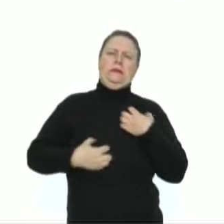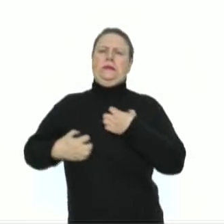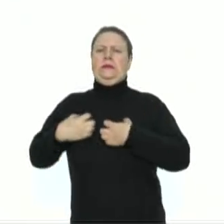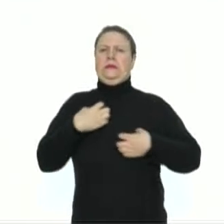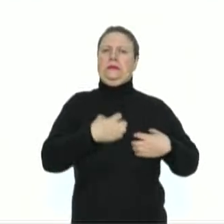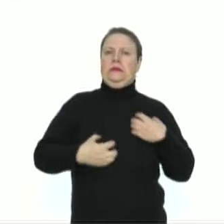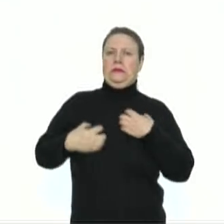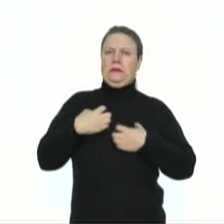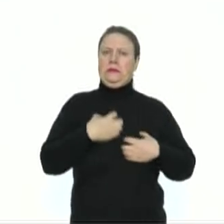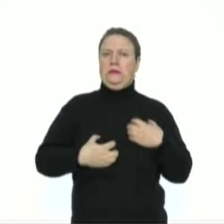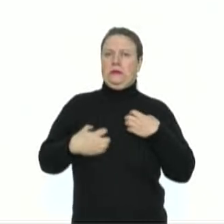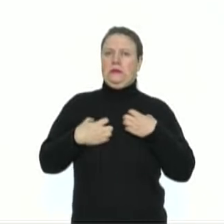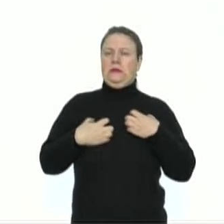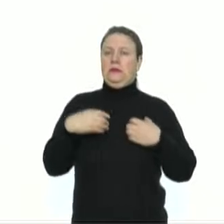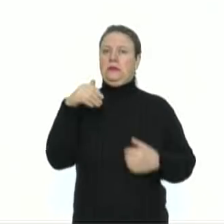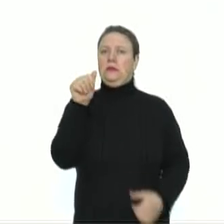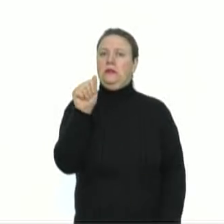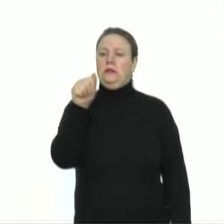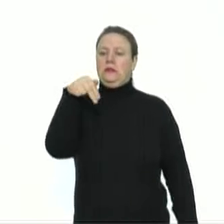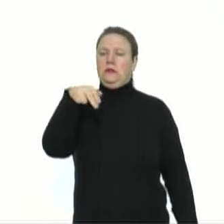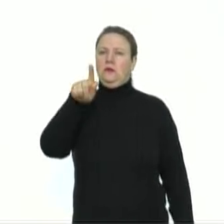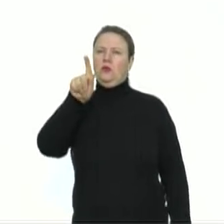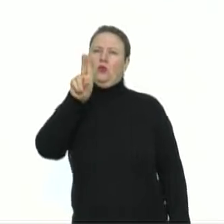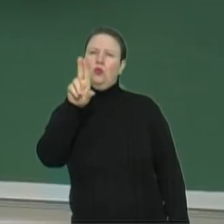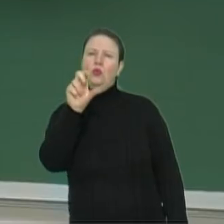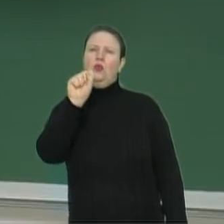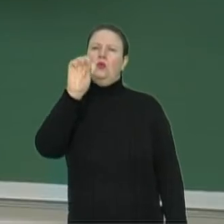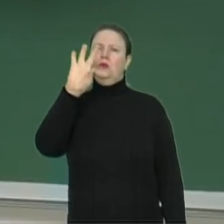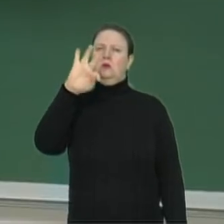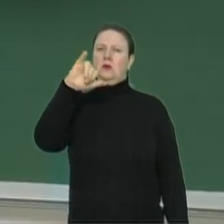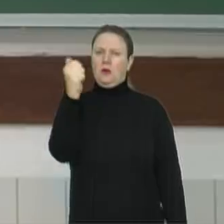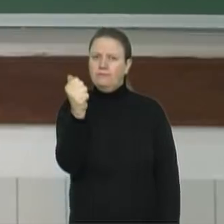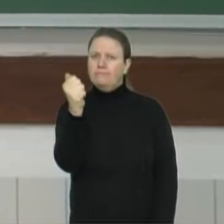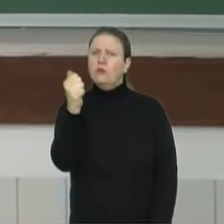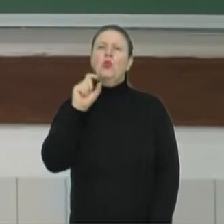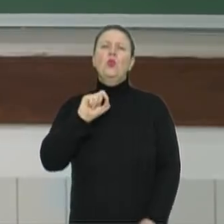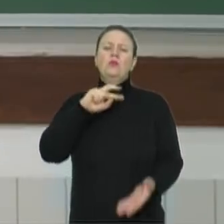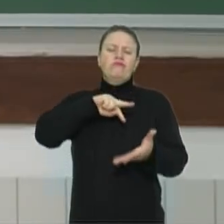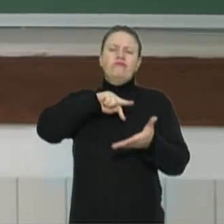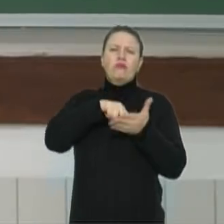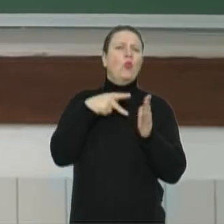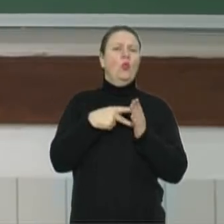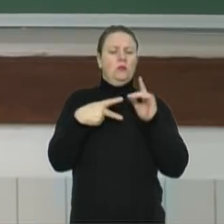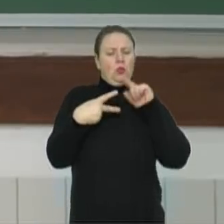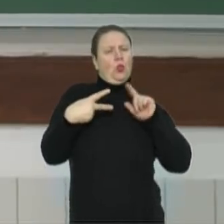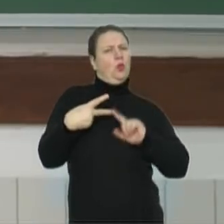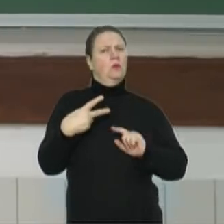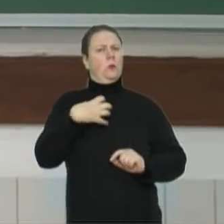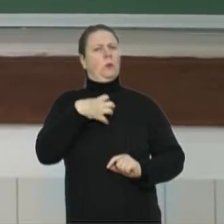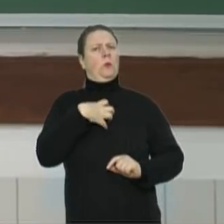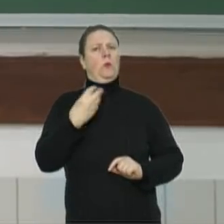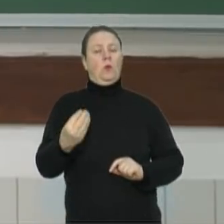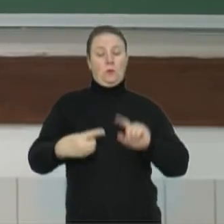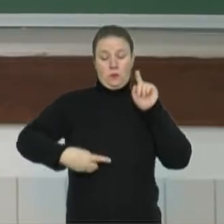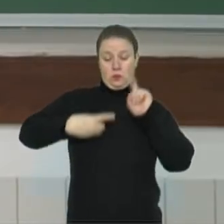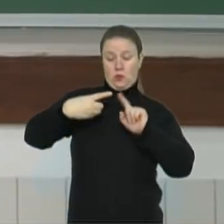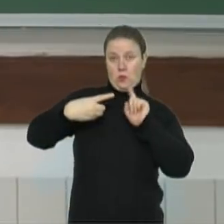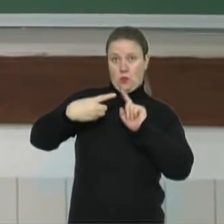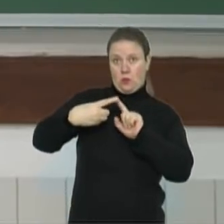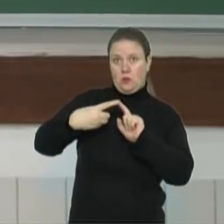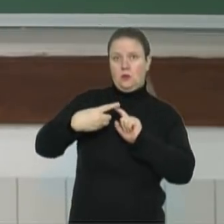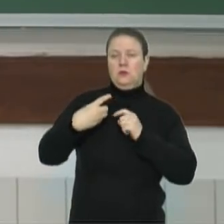A vida torna-se angustiante para o existencialismo. Angústia em 2 sentidos. Primeiro, a angústia de